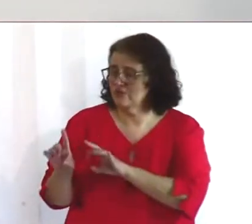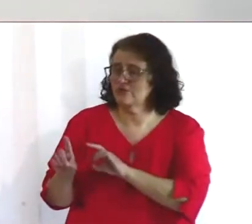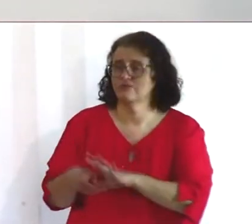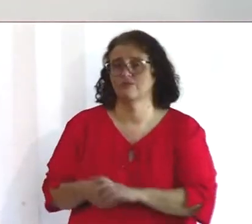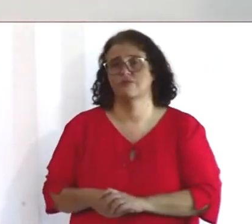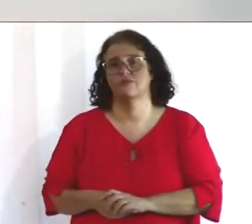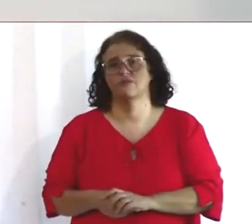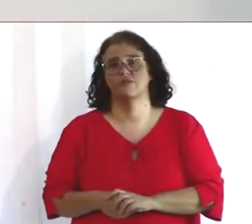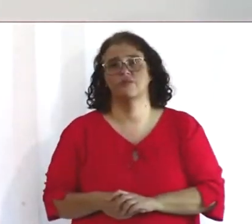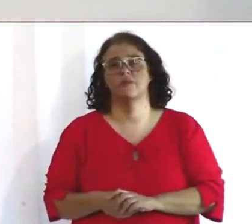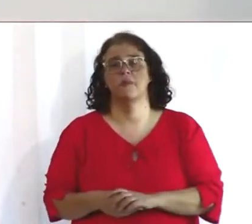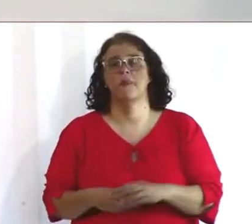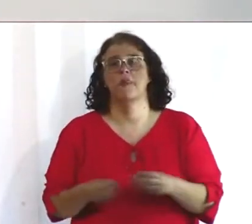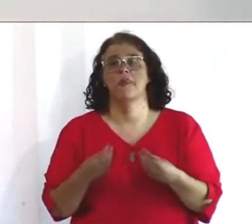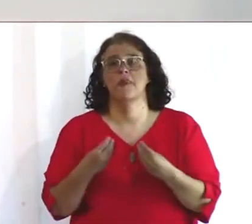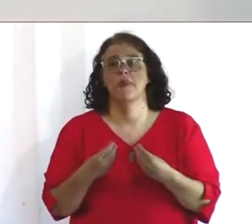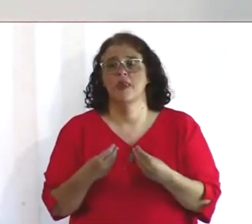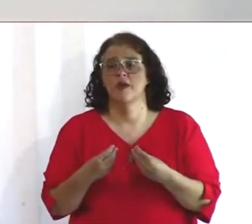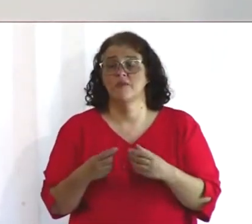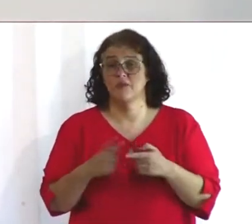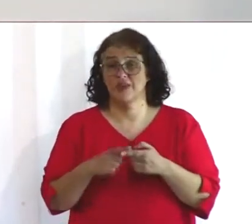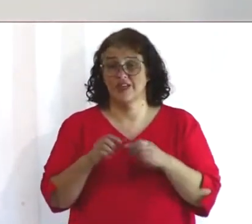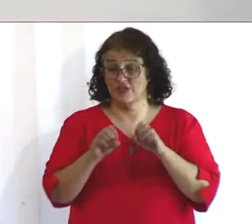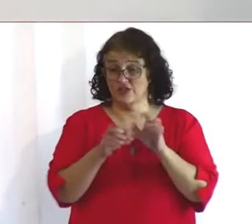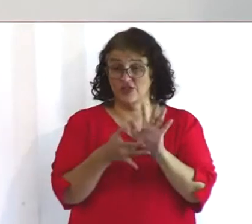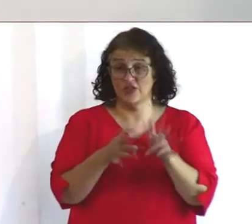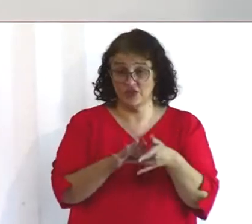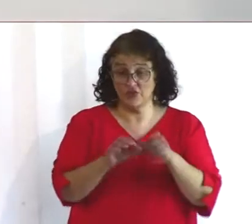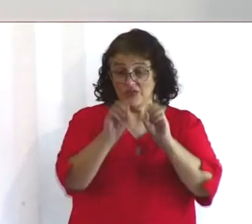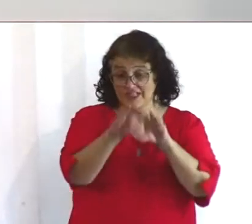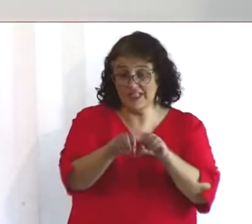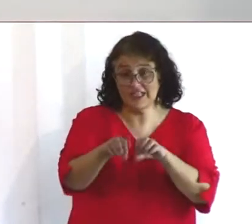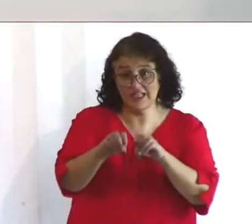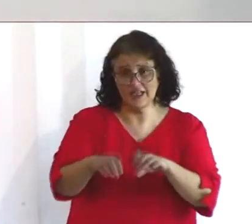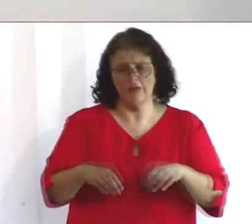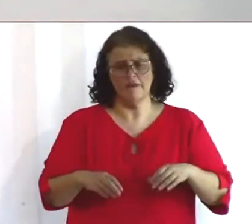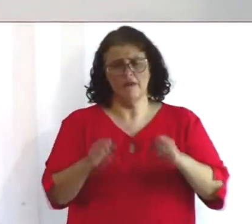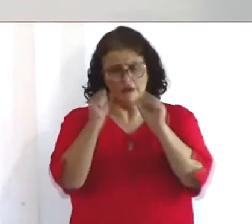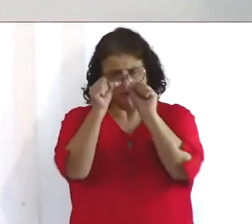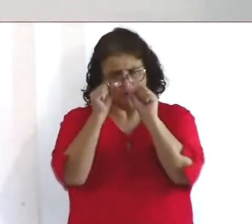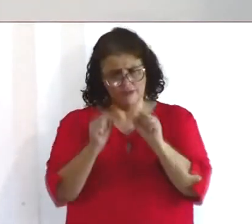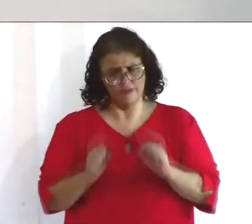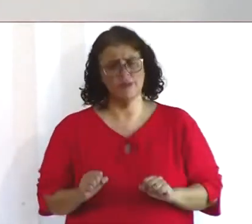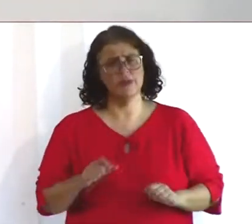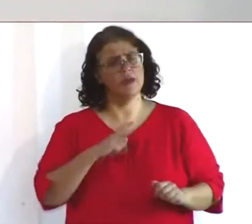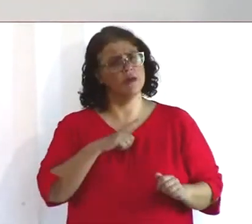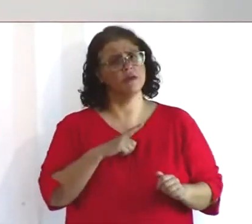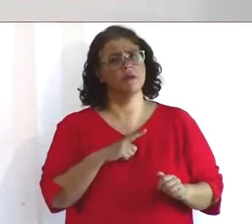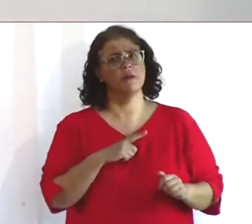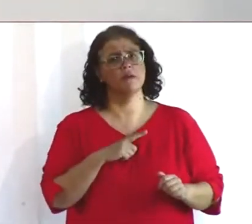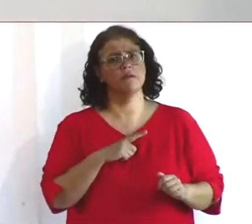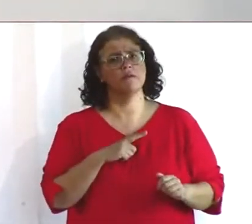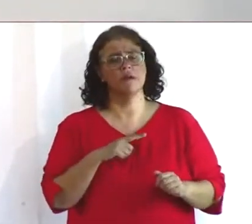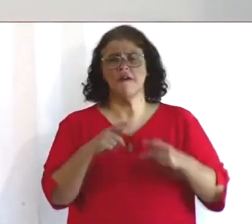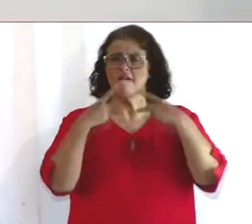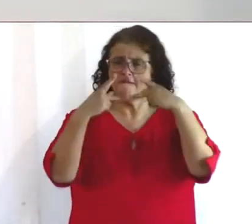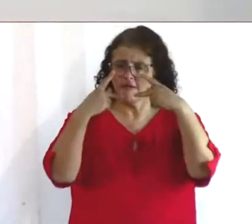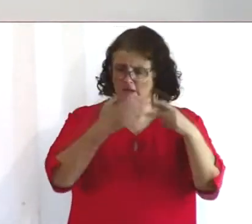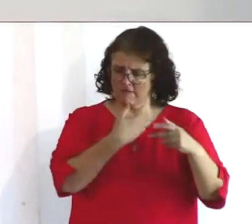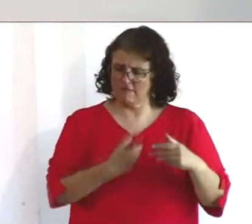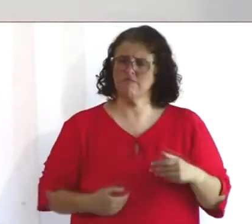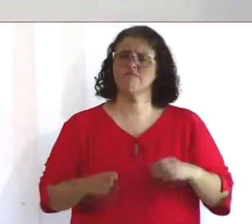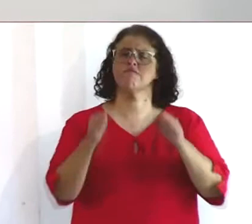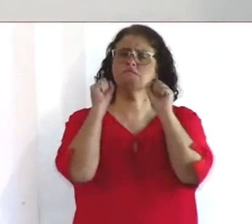ensinava como quem tem autoridade, não como os escribas, e é fácil de entender por quê. Jesus falava